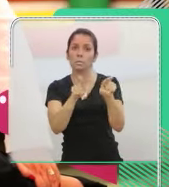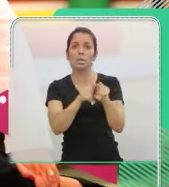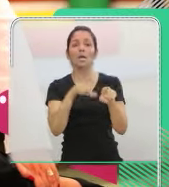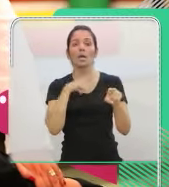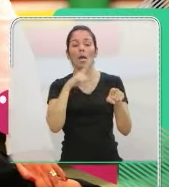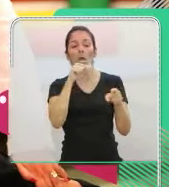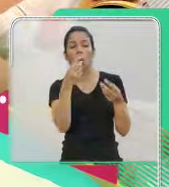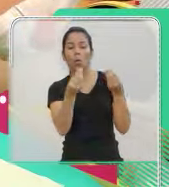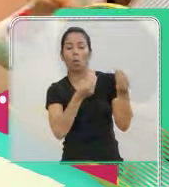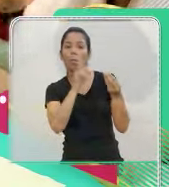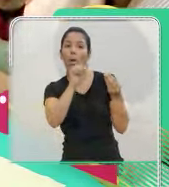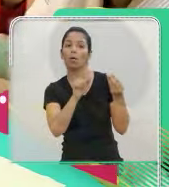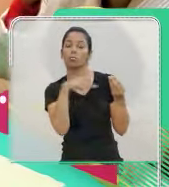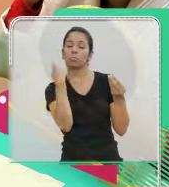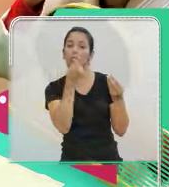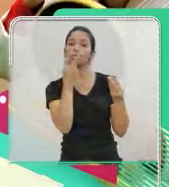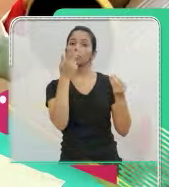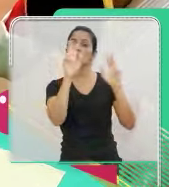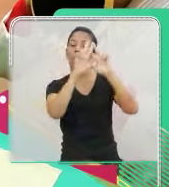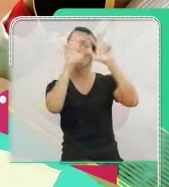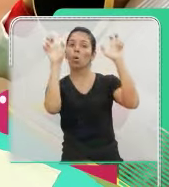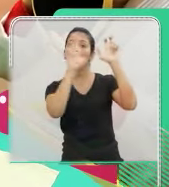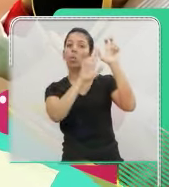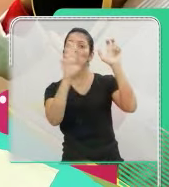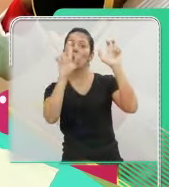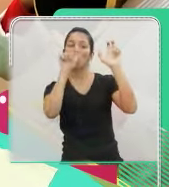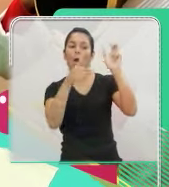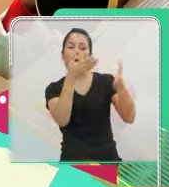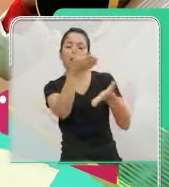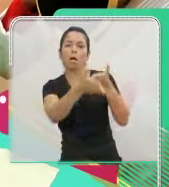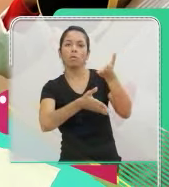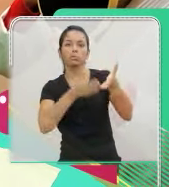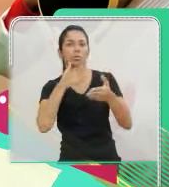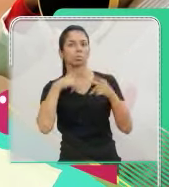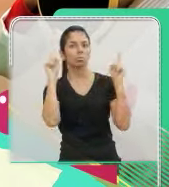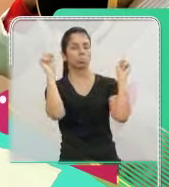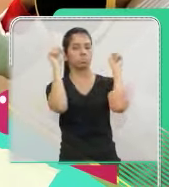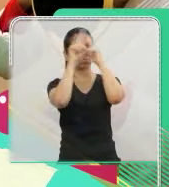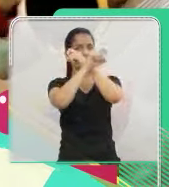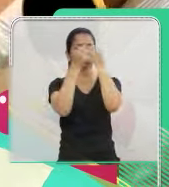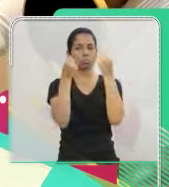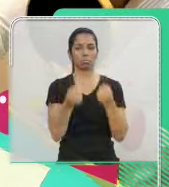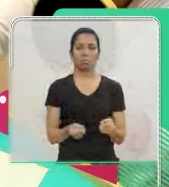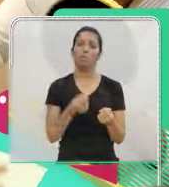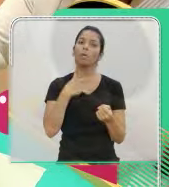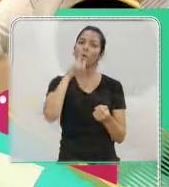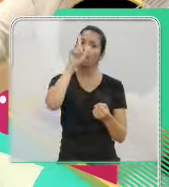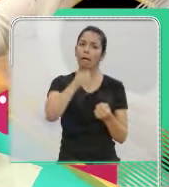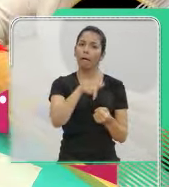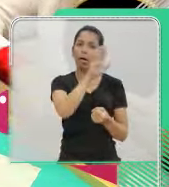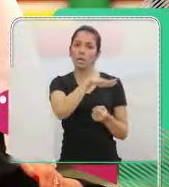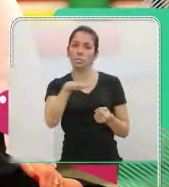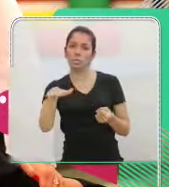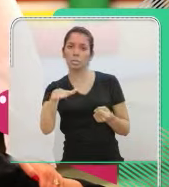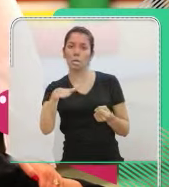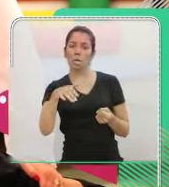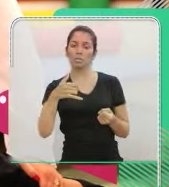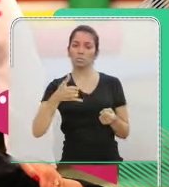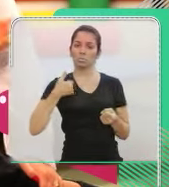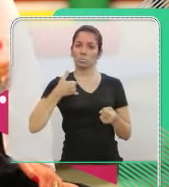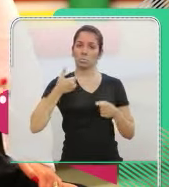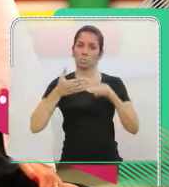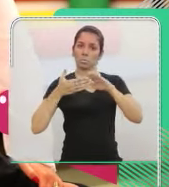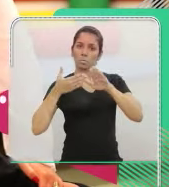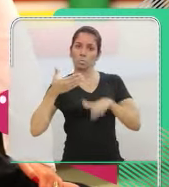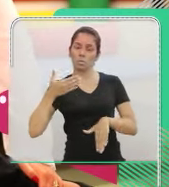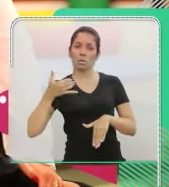através do que a gente chama de atendimentos em alta complexidade, que são as crianças menores